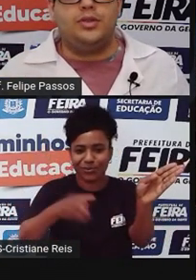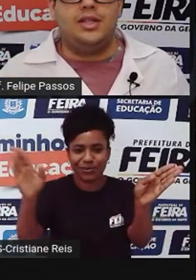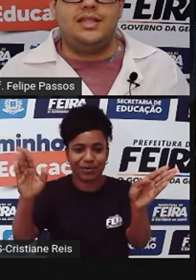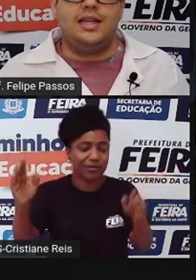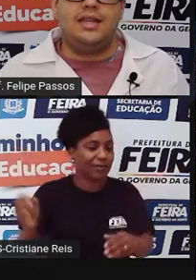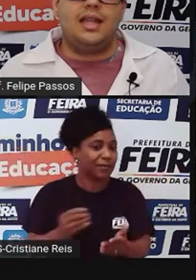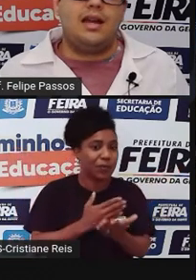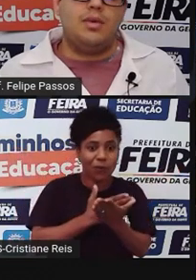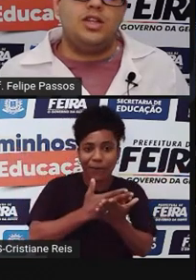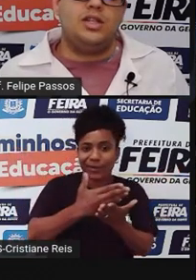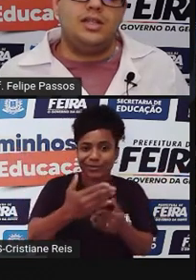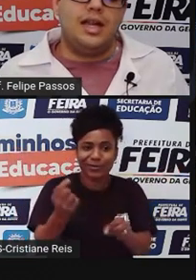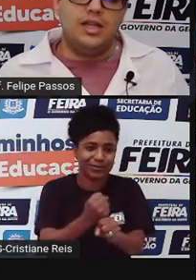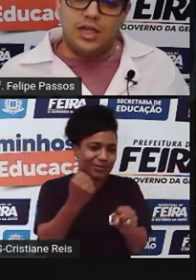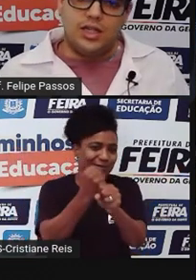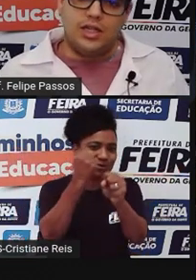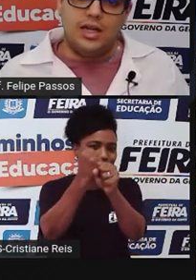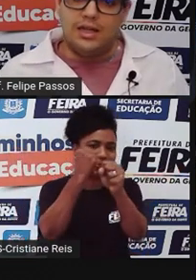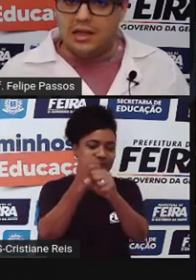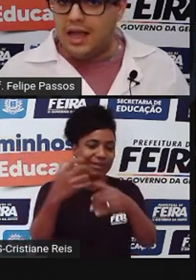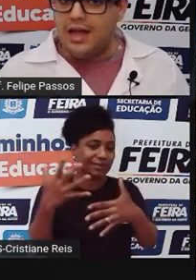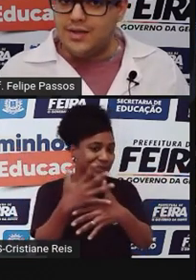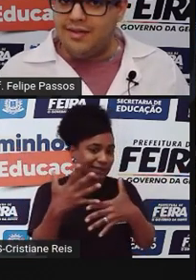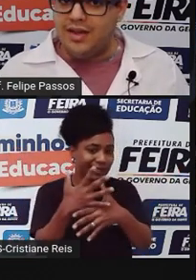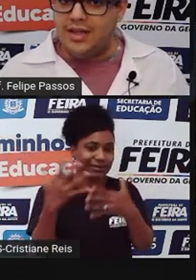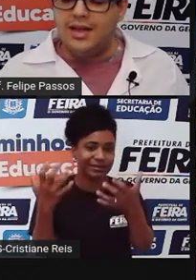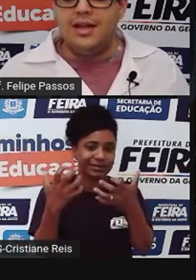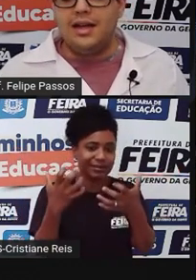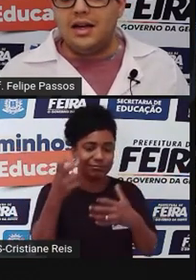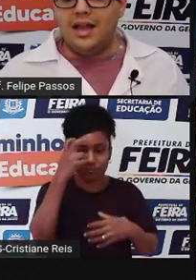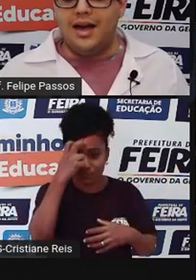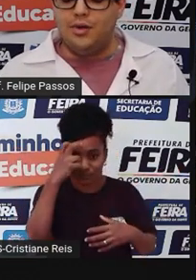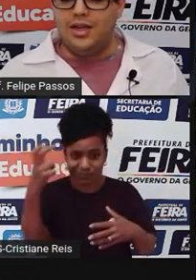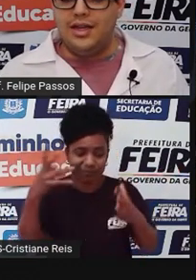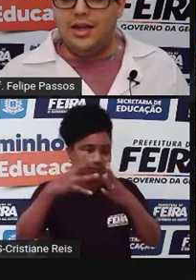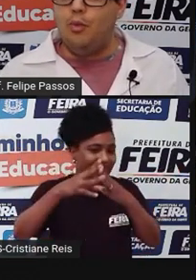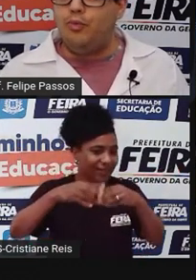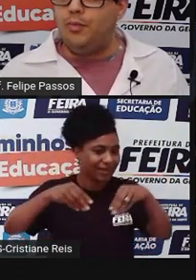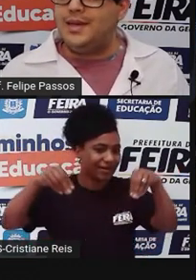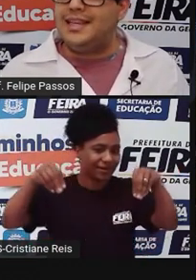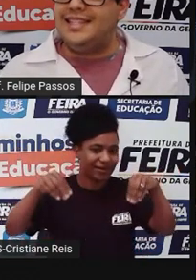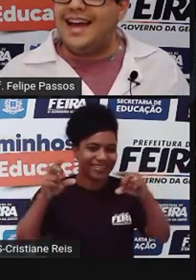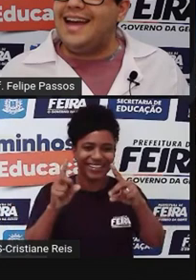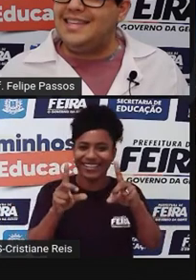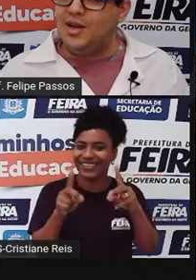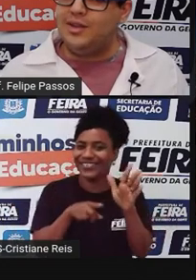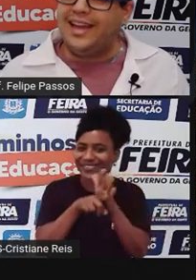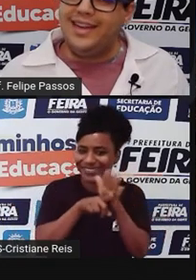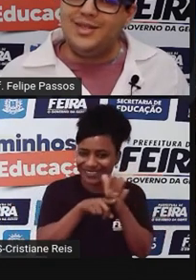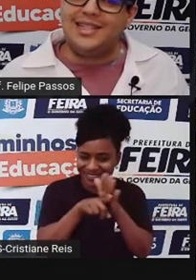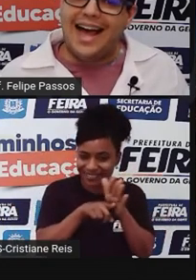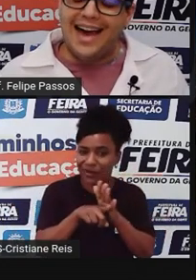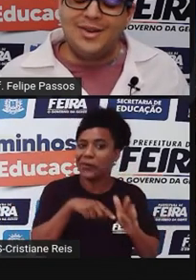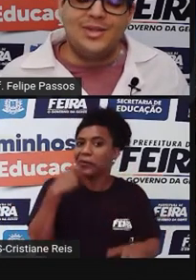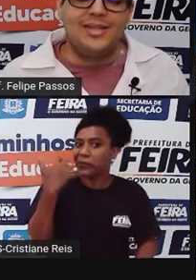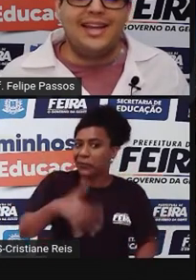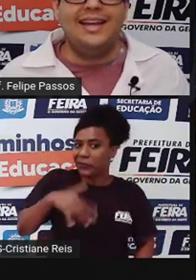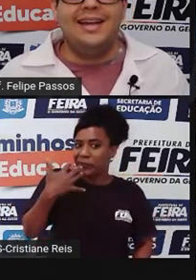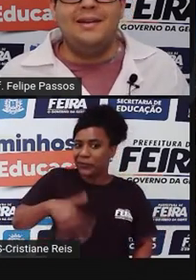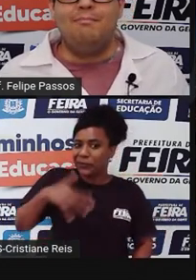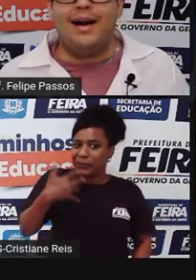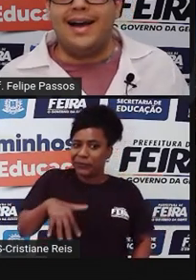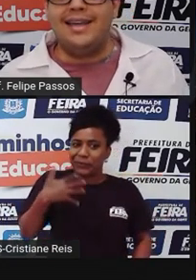cidade que tem a proposta de ser inteiramente inteligente ele terrenos à venda claro que eu fui pesquisar isso é um terreno os